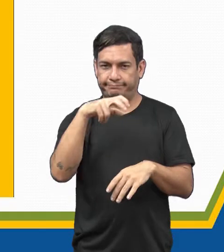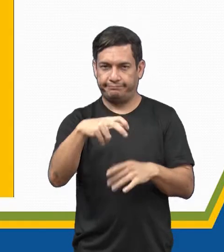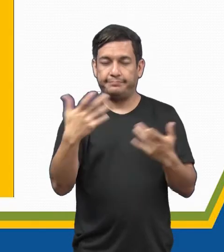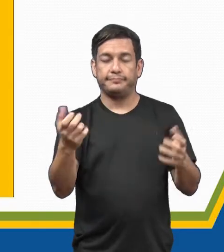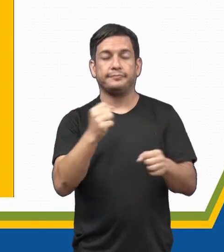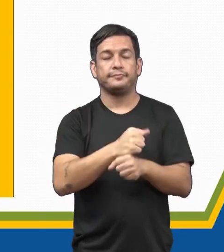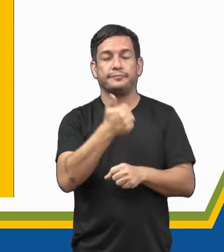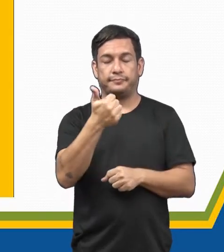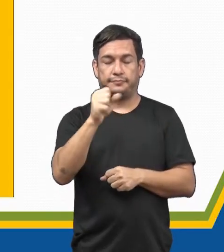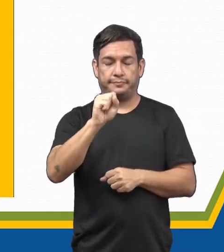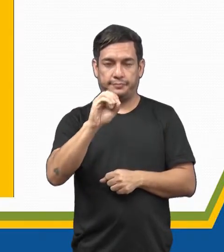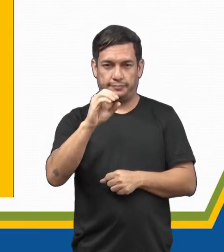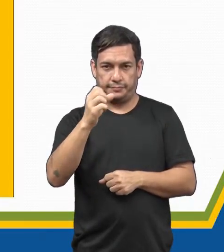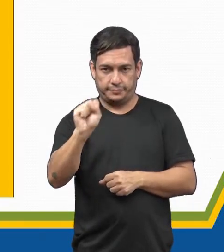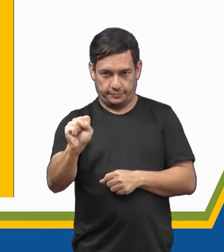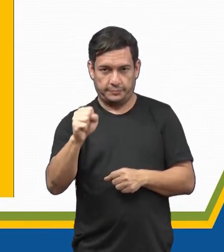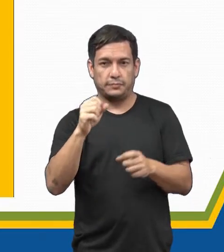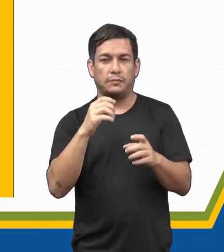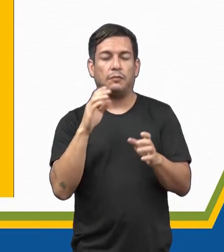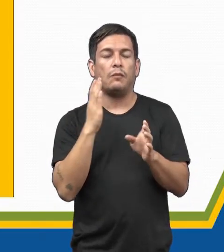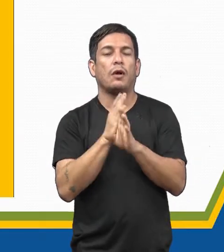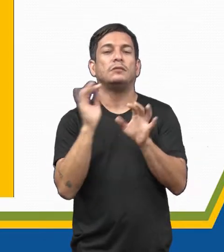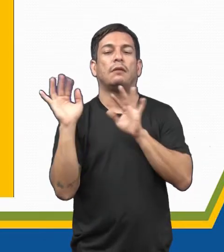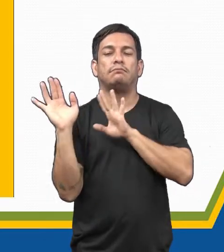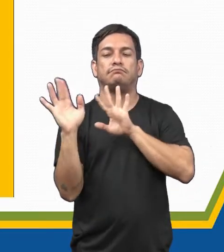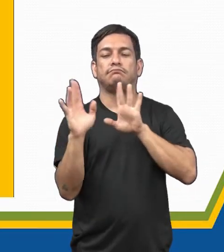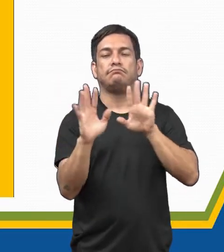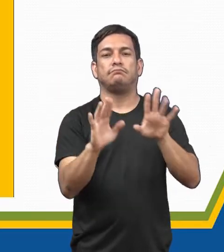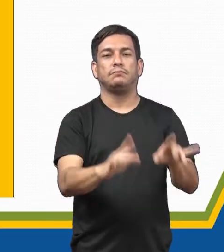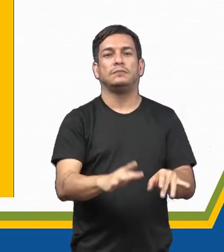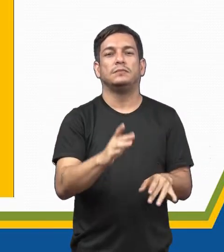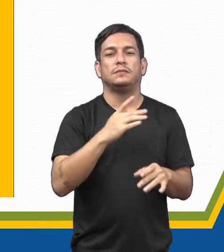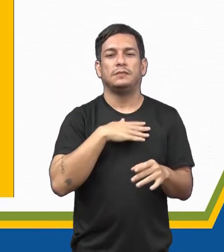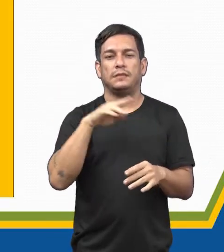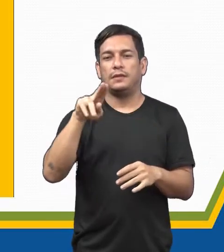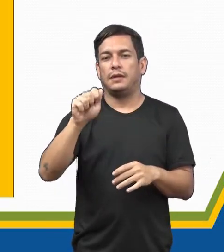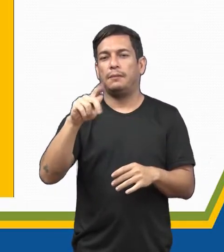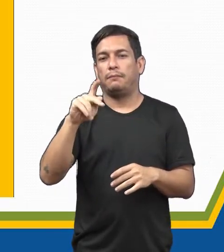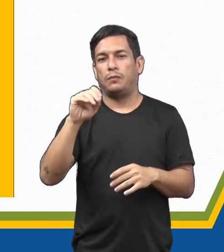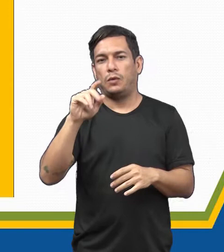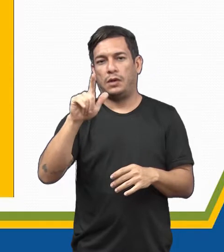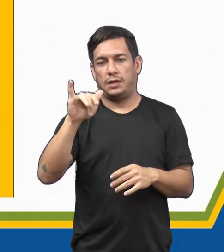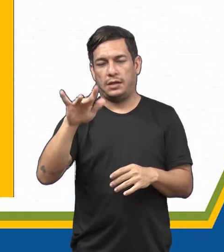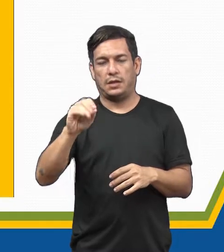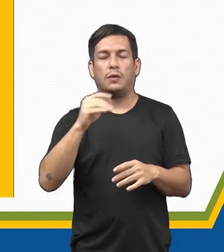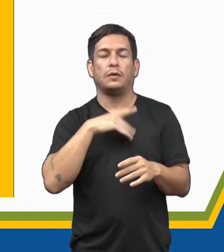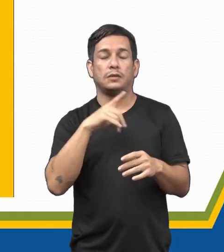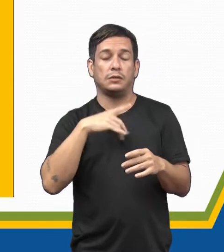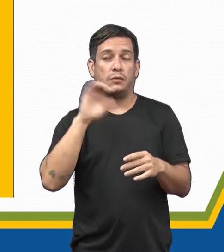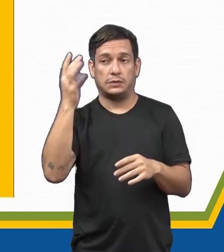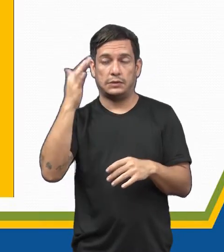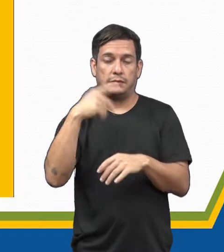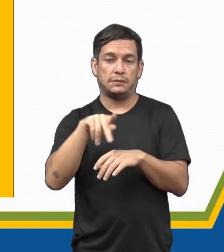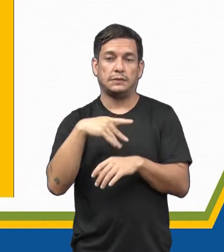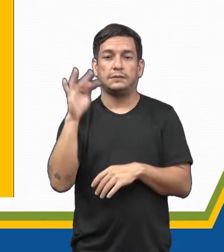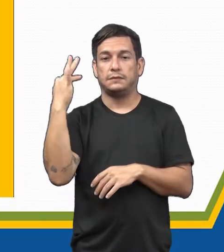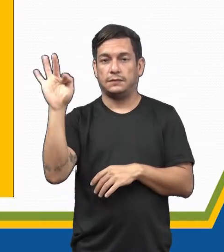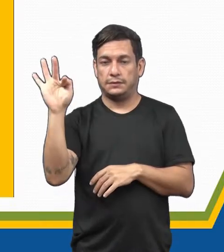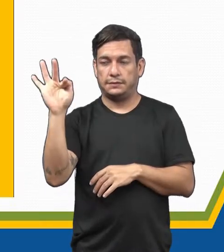Em 1808, por conta das invasões napoleônicas que estavam acontecendo na França, né,